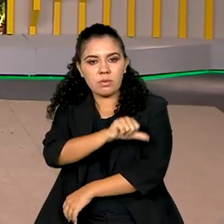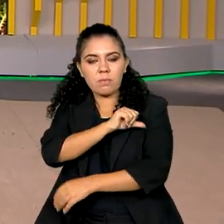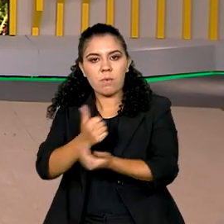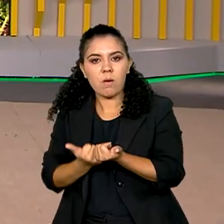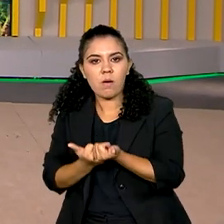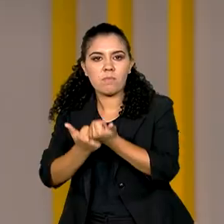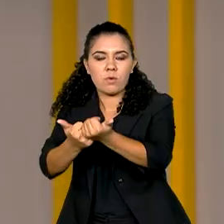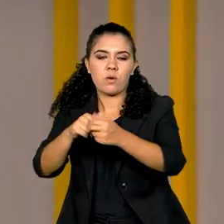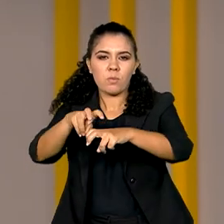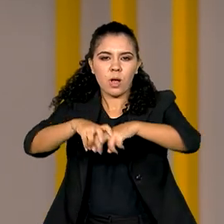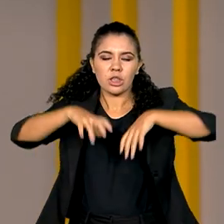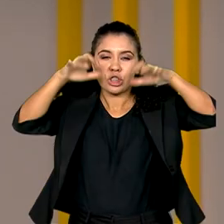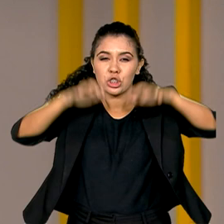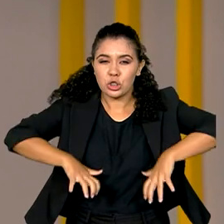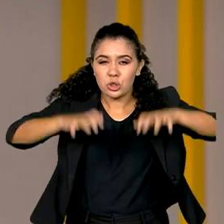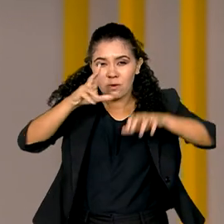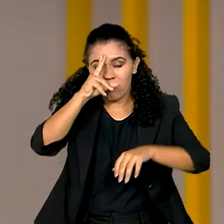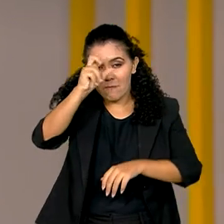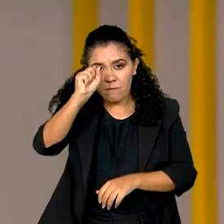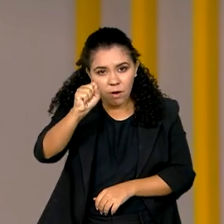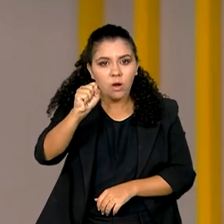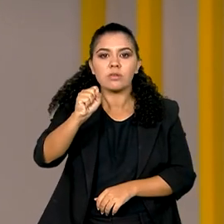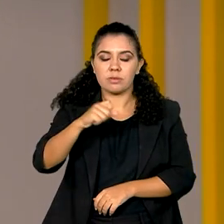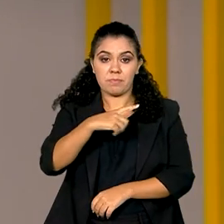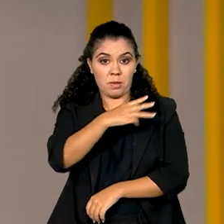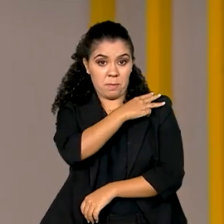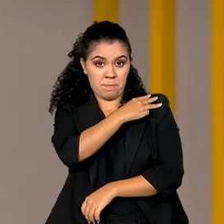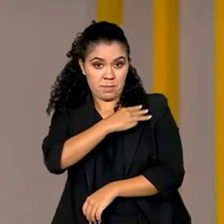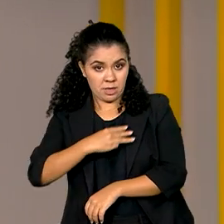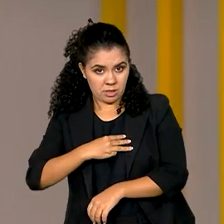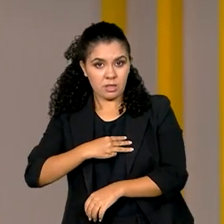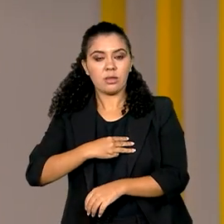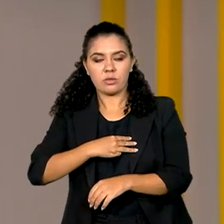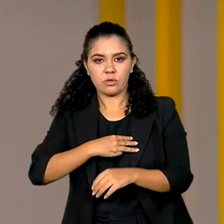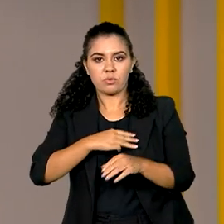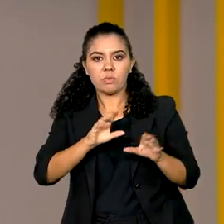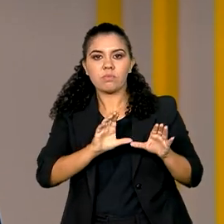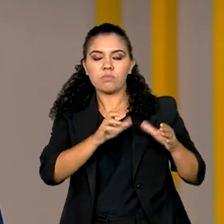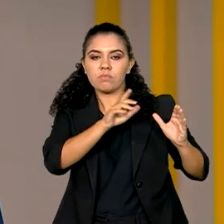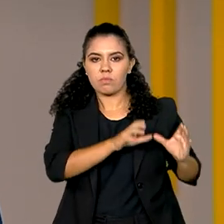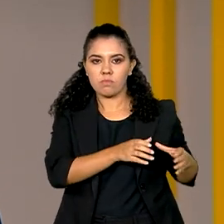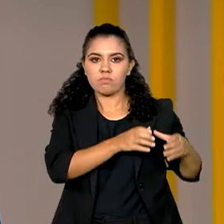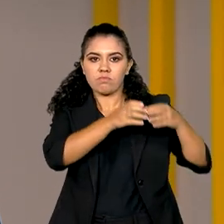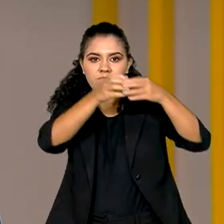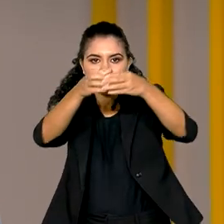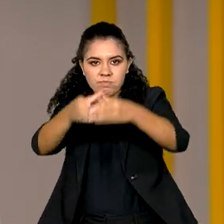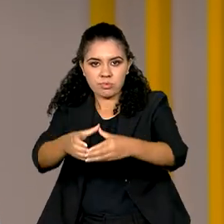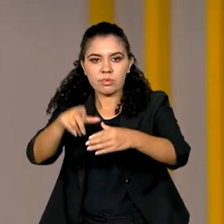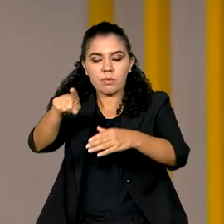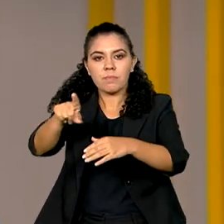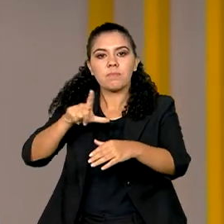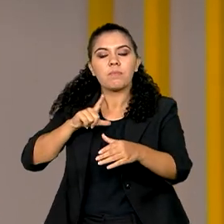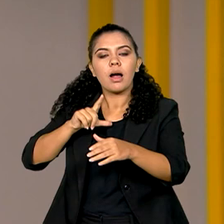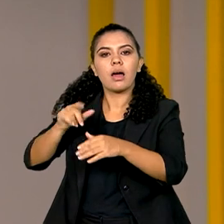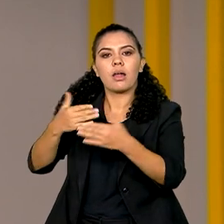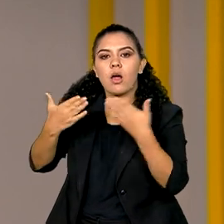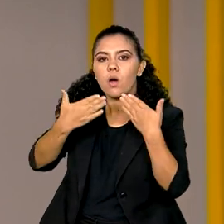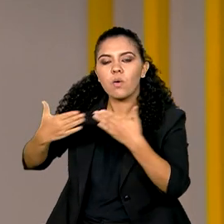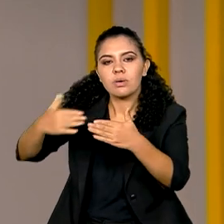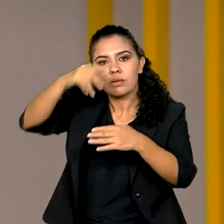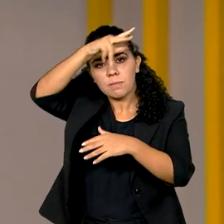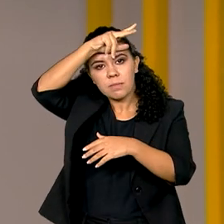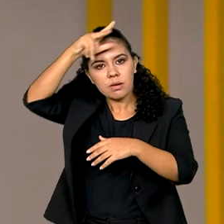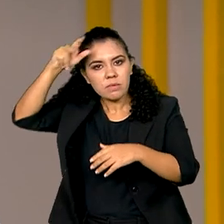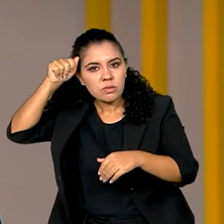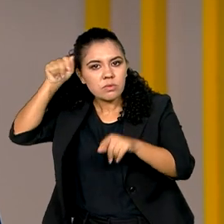últimos dias. Os ministros se encontraram com representantes do estado e dos municípios para definir prioridades para